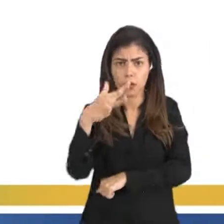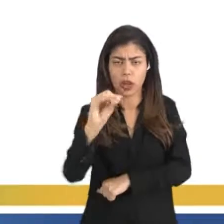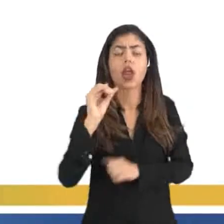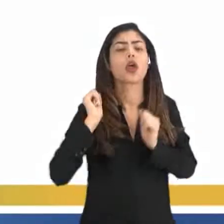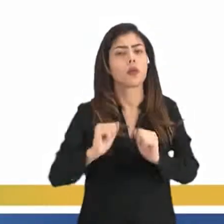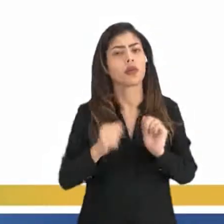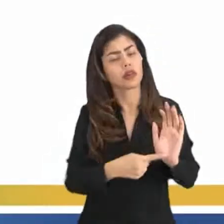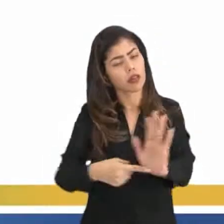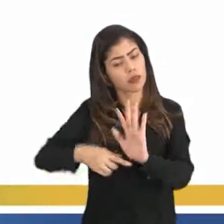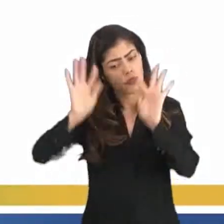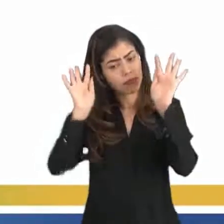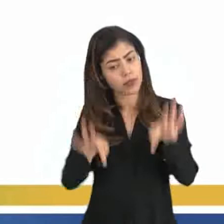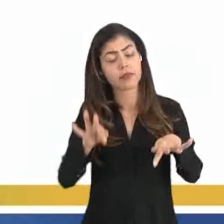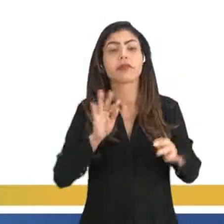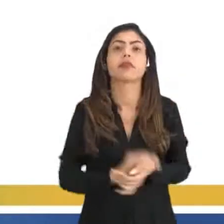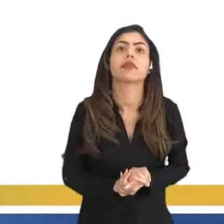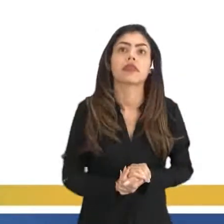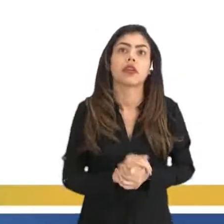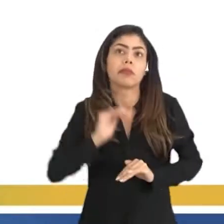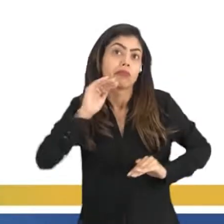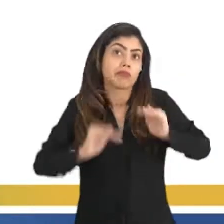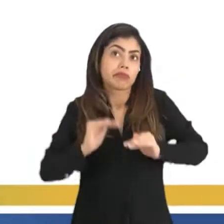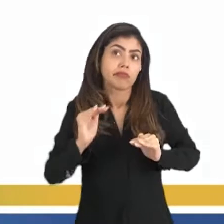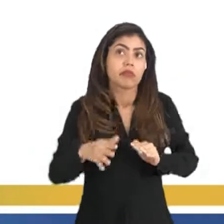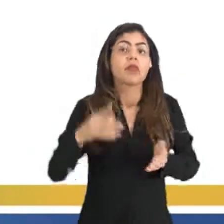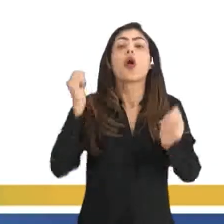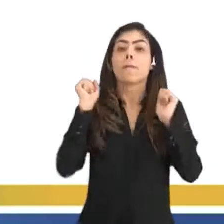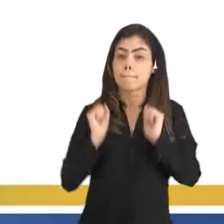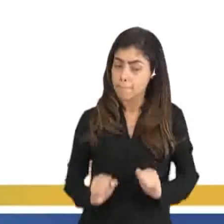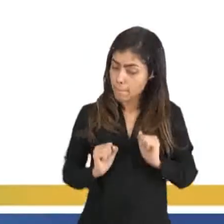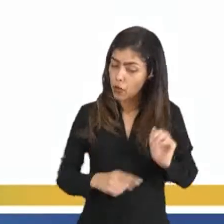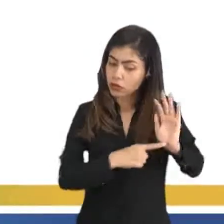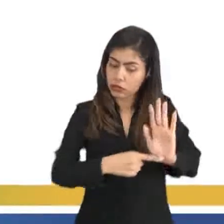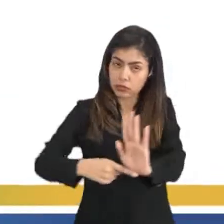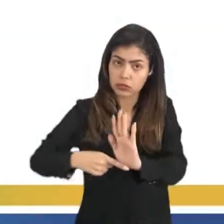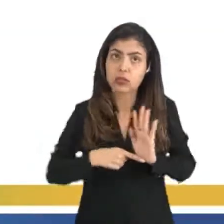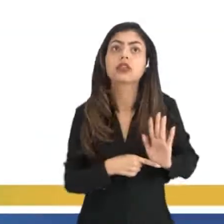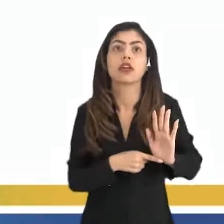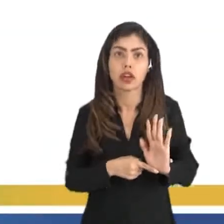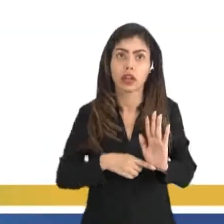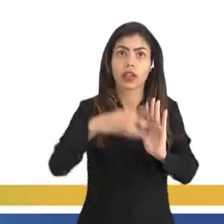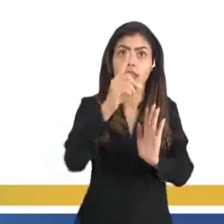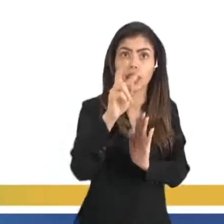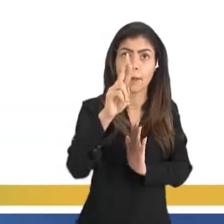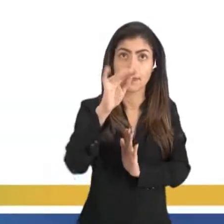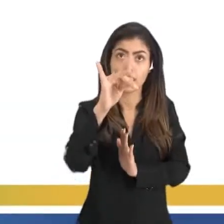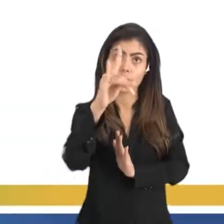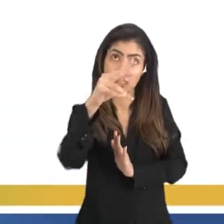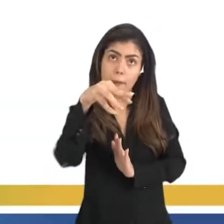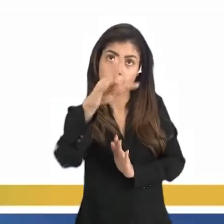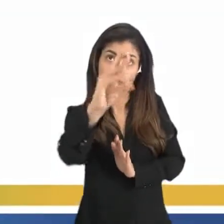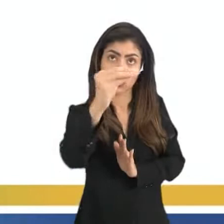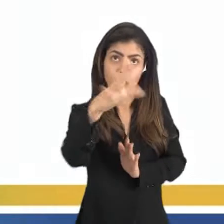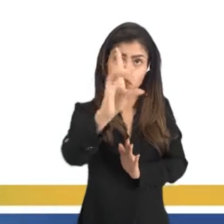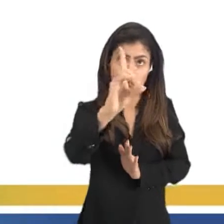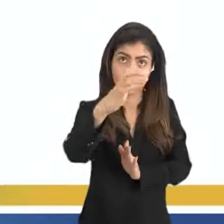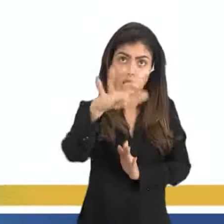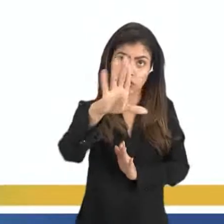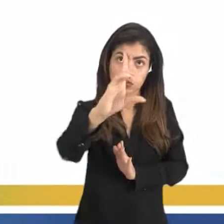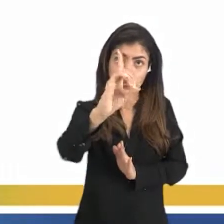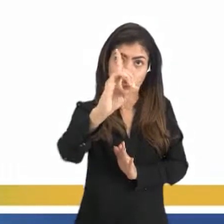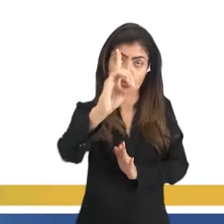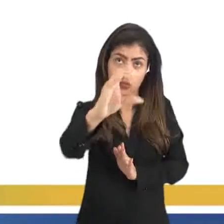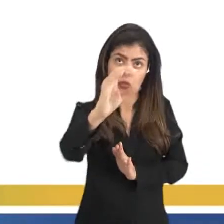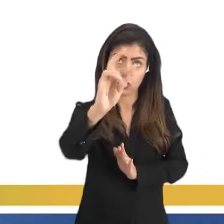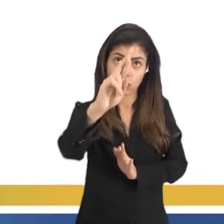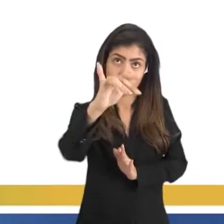reservadas para esse fim e mediante a autorização do Departamento de Controle do Espaço Aéreo ou